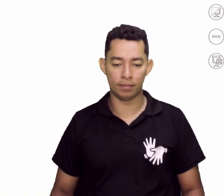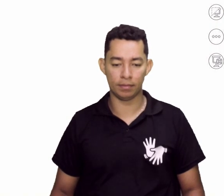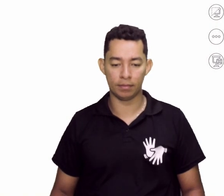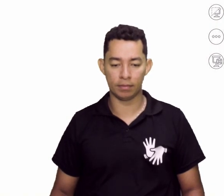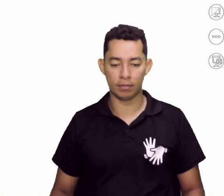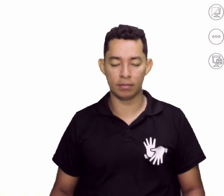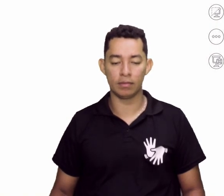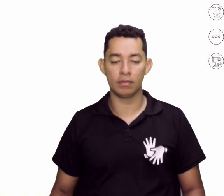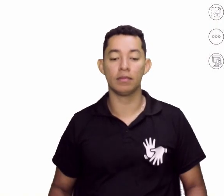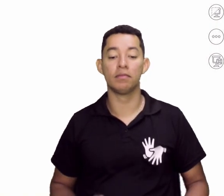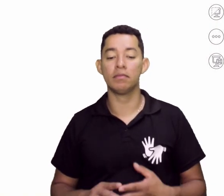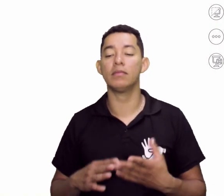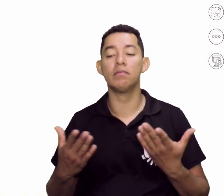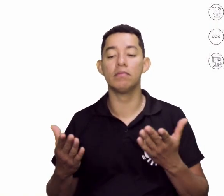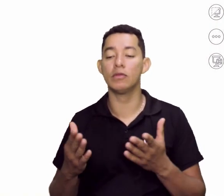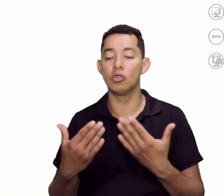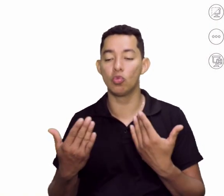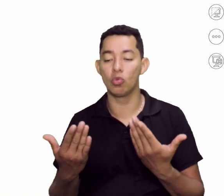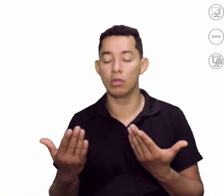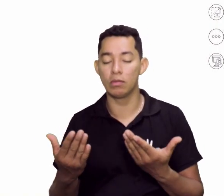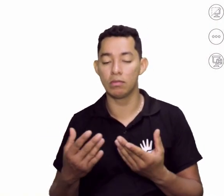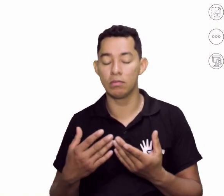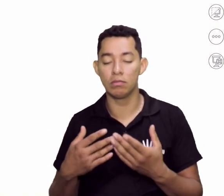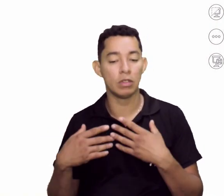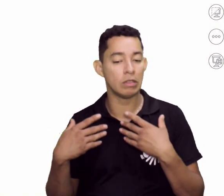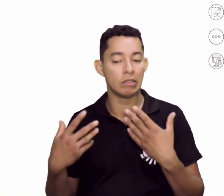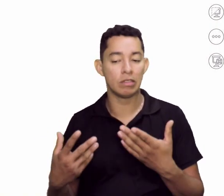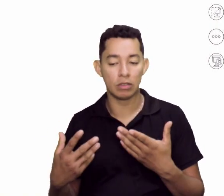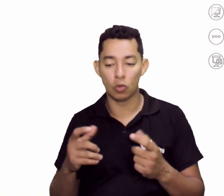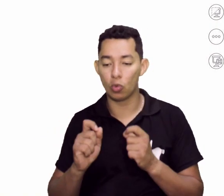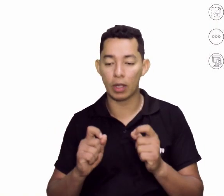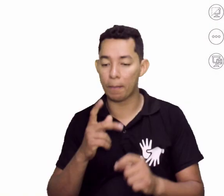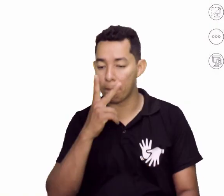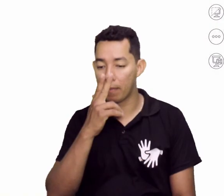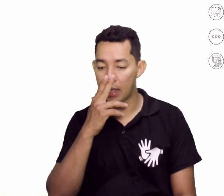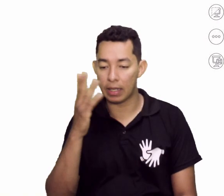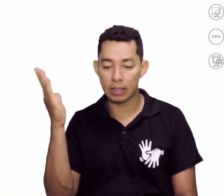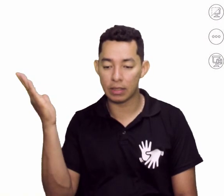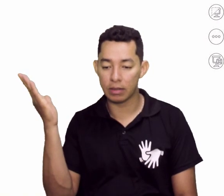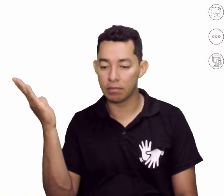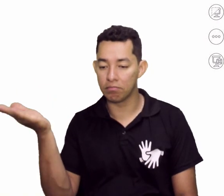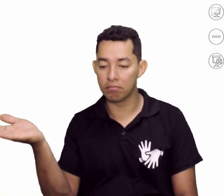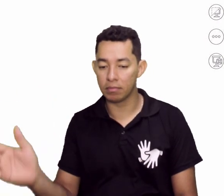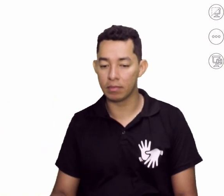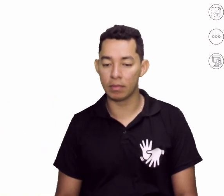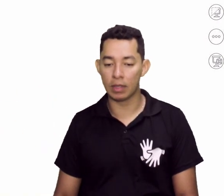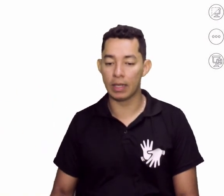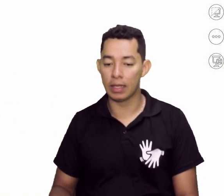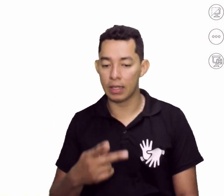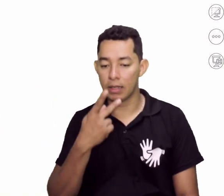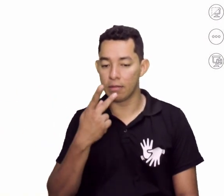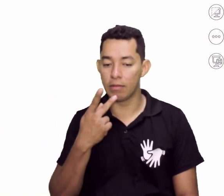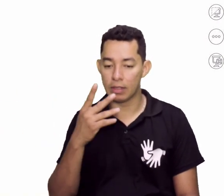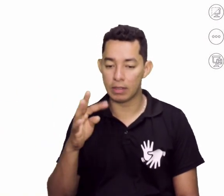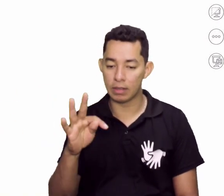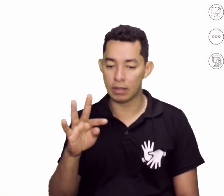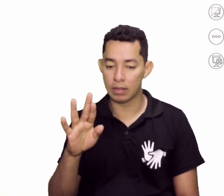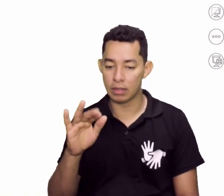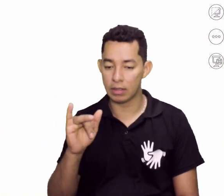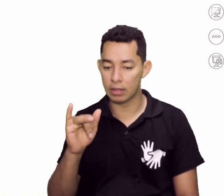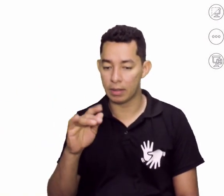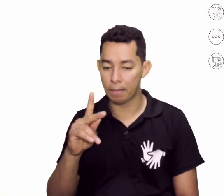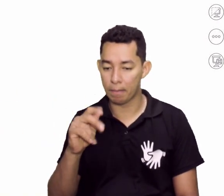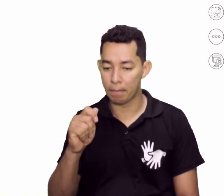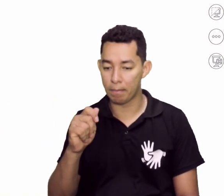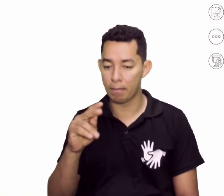se assemelha? Mas o Max, ele chama de tripartido, quer dizer, é uma coisa que tem